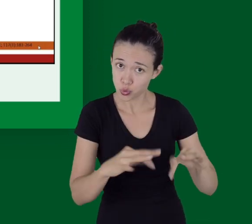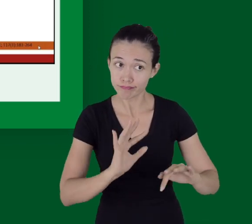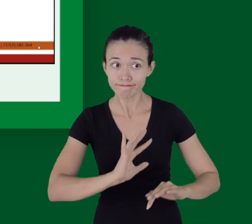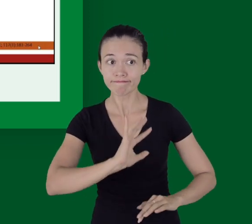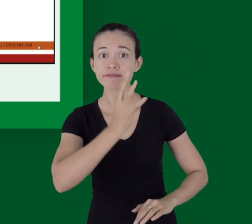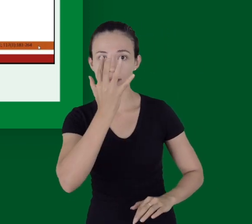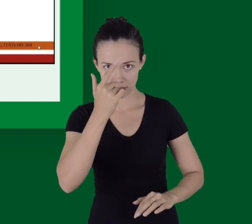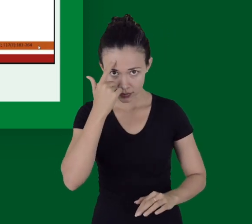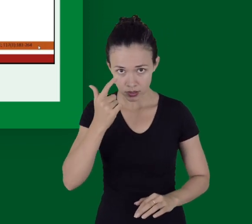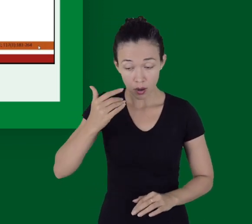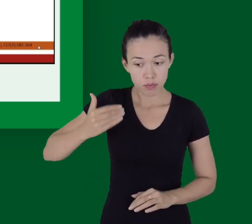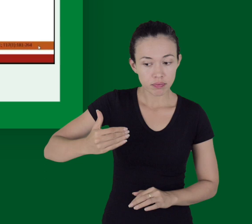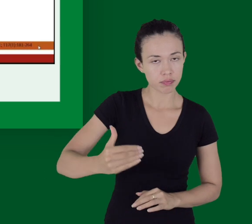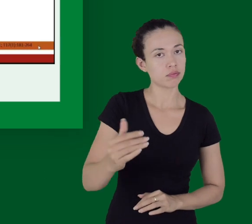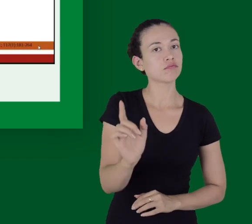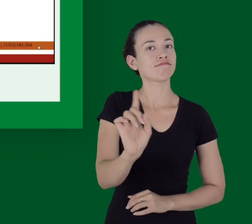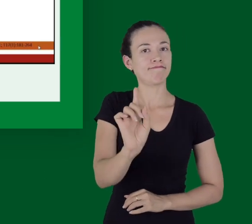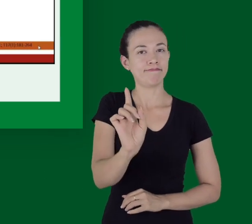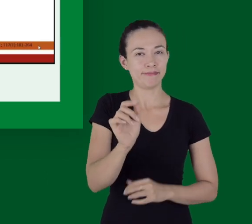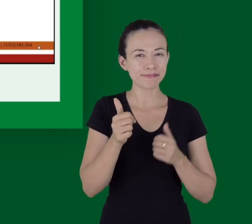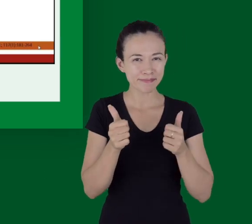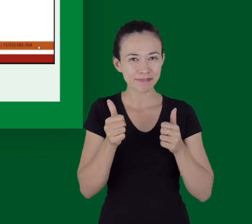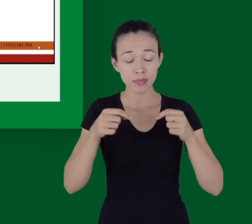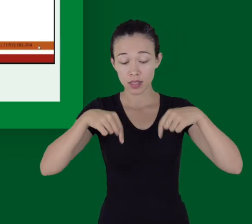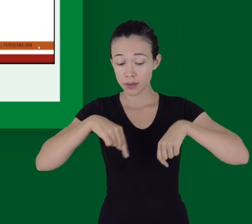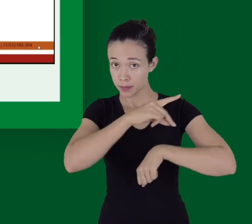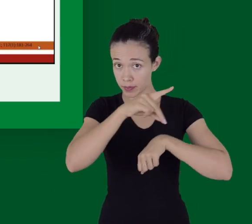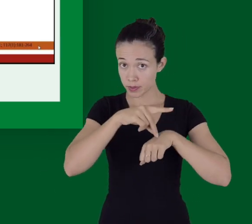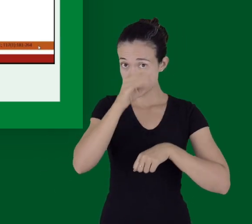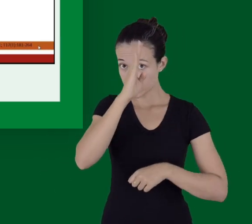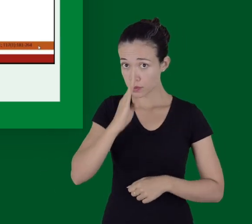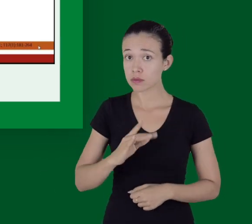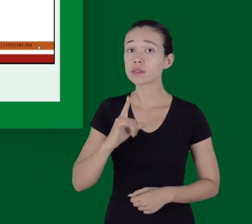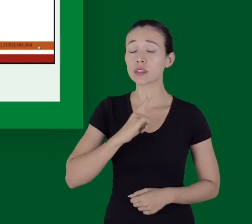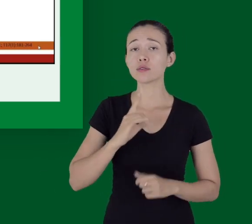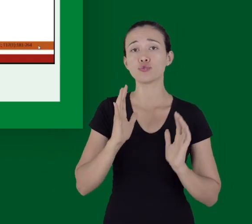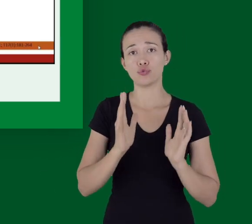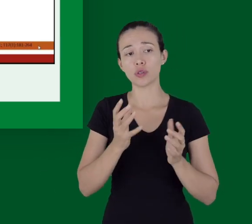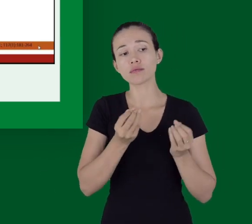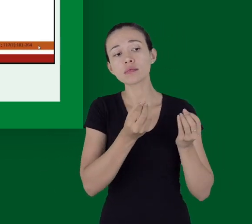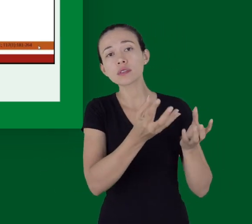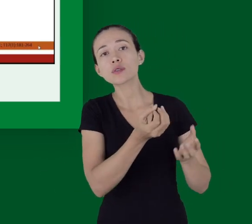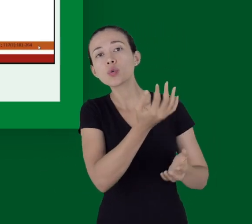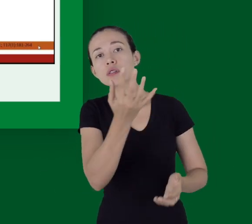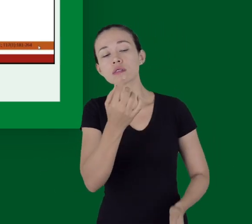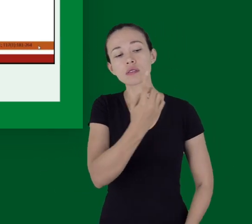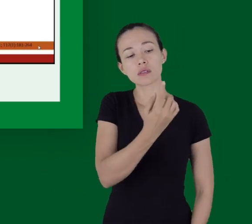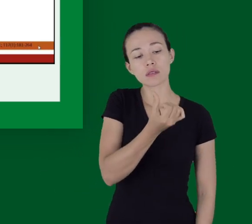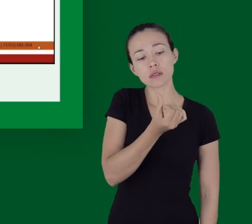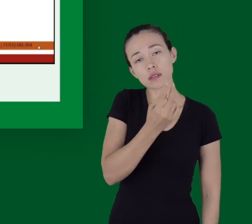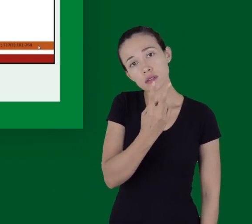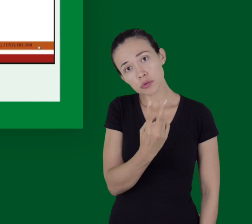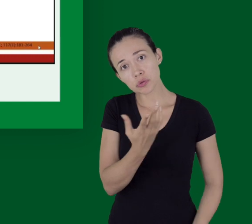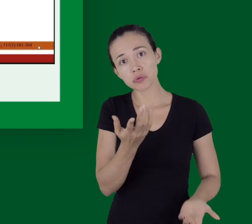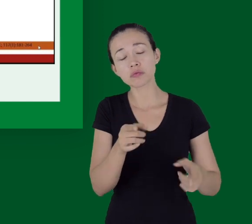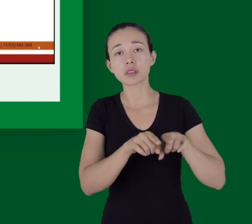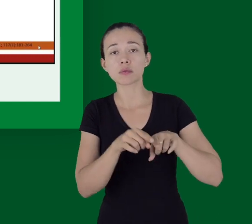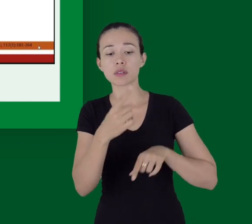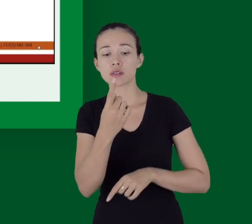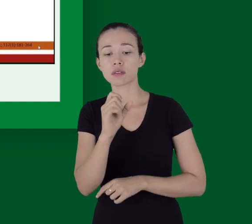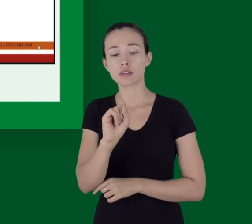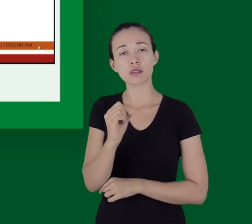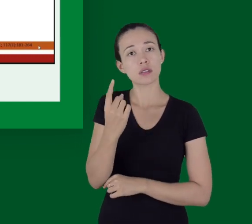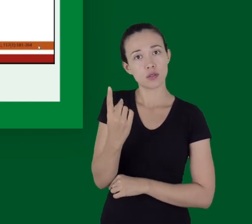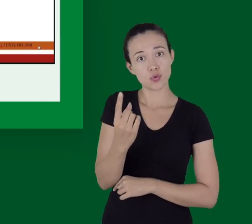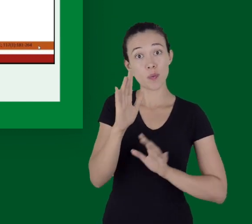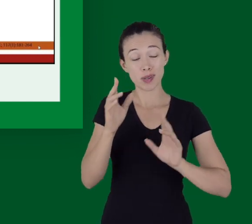de uso contínuo. É na hora que você pega o paciente ali com dor. Aqui no Brasil já tem dose de 162, de 81 e tudo, mas